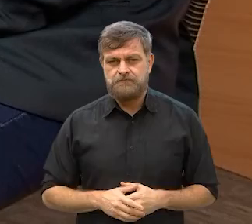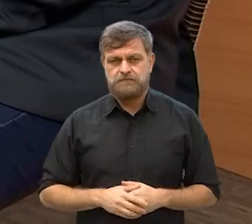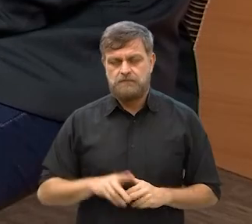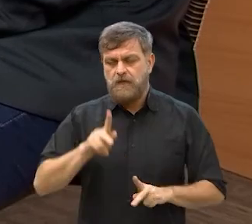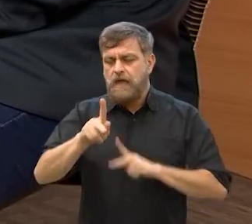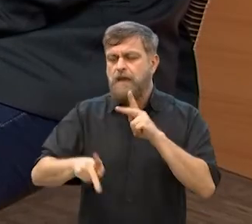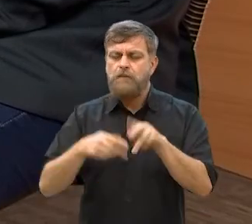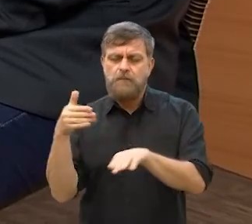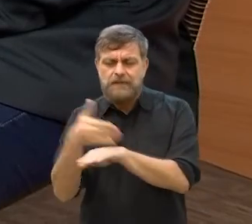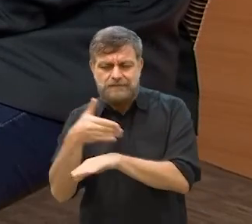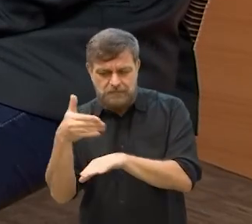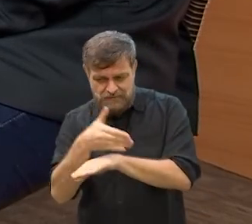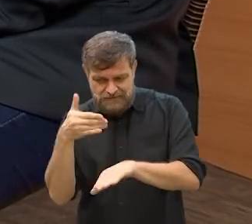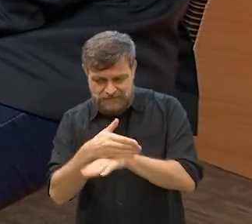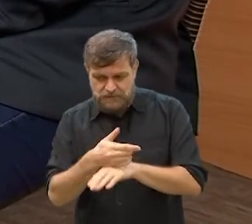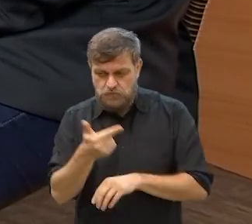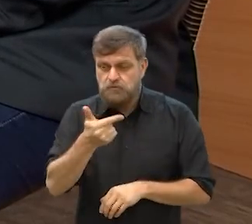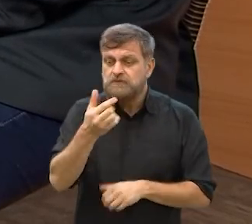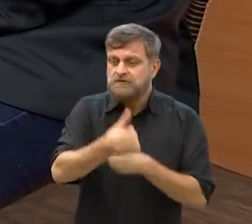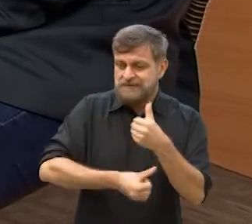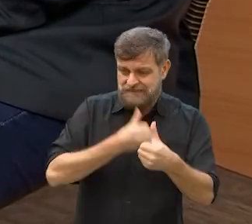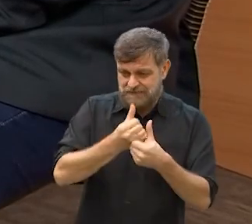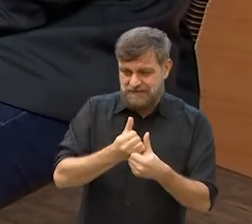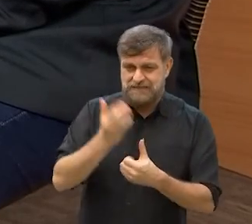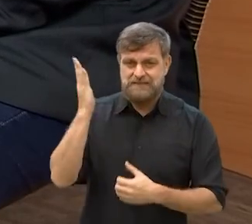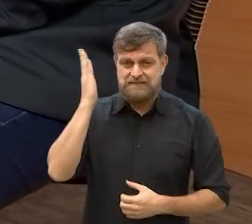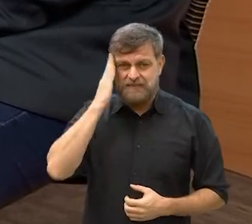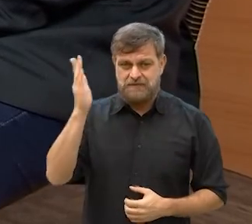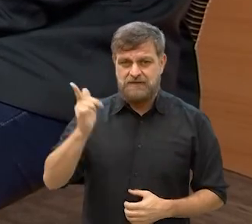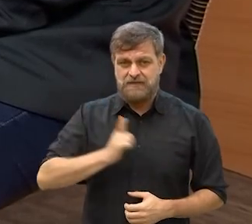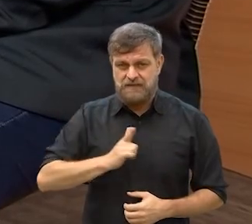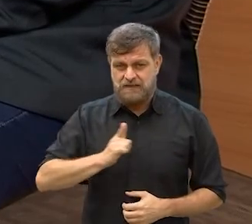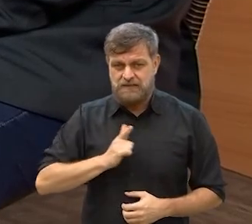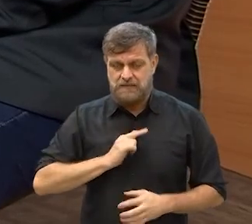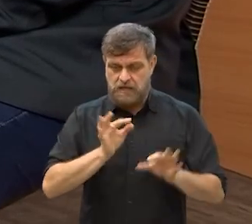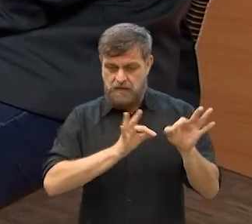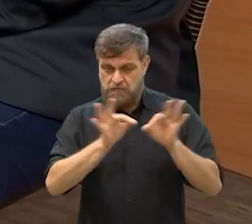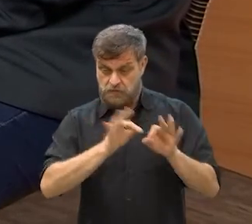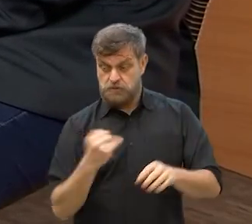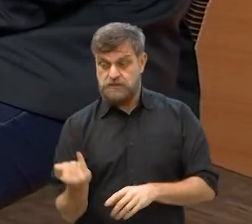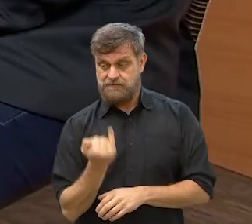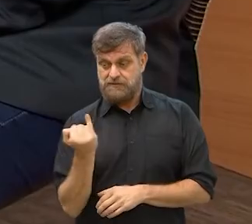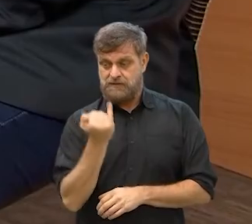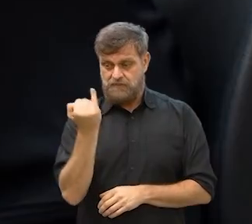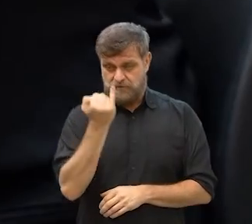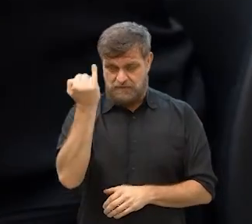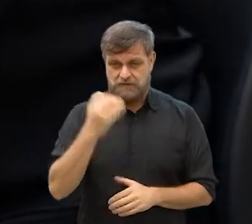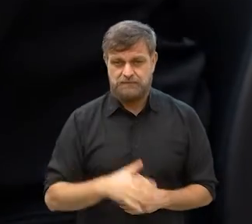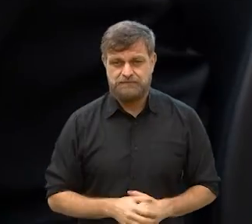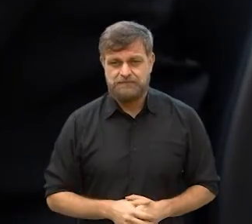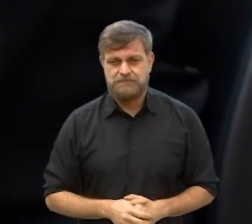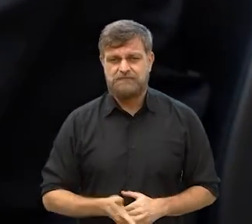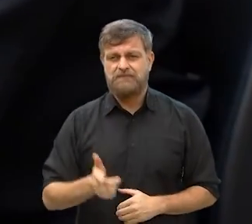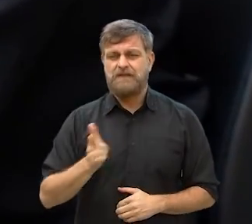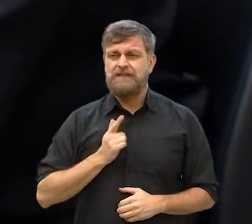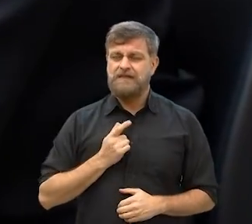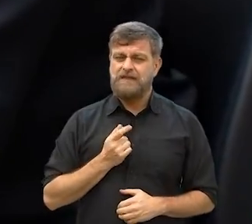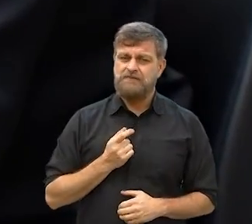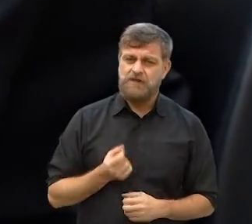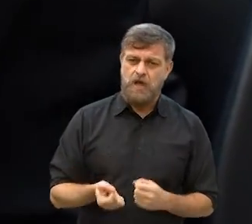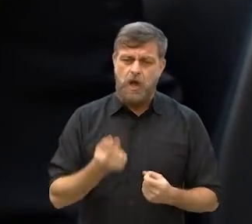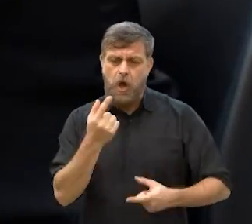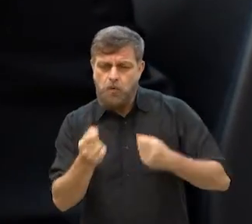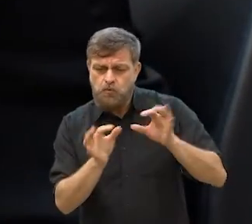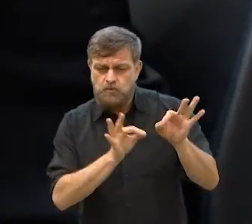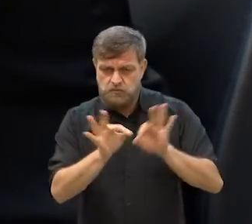participação da população nesse segundo semestre? Porque a gente sabe que tem bastante projeto importante, né, aqui na casa. Nós tivemos